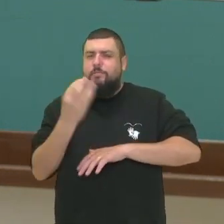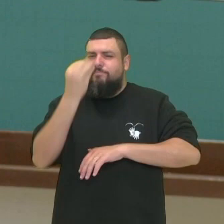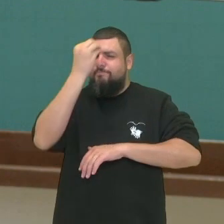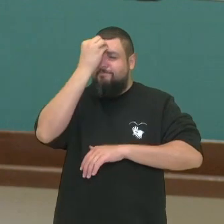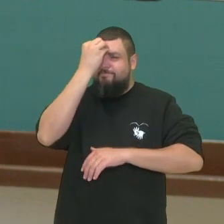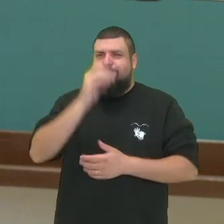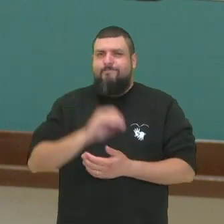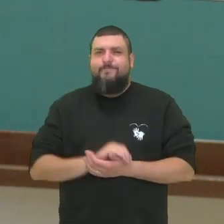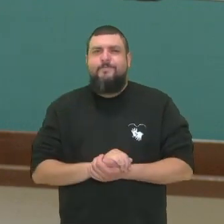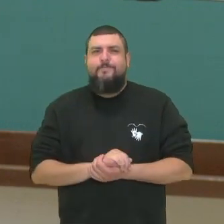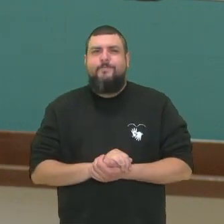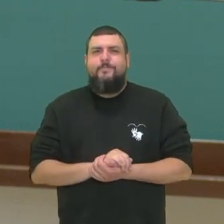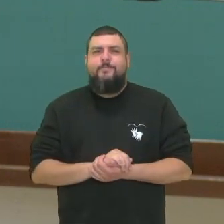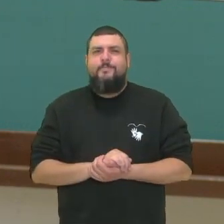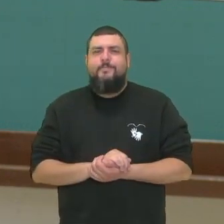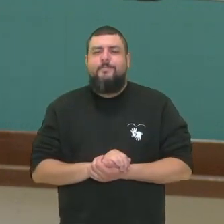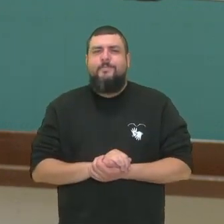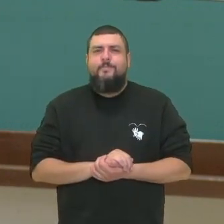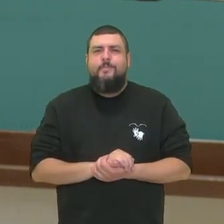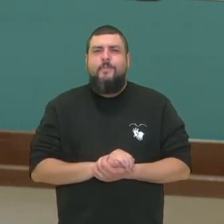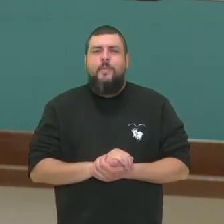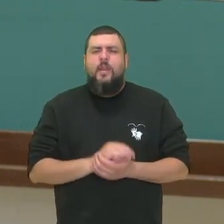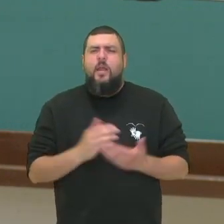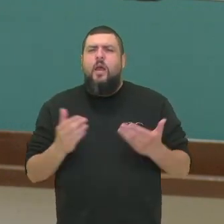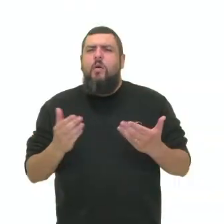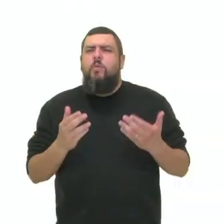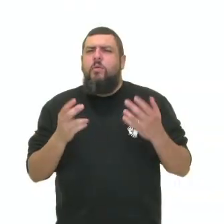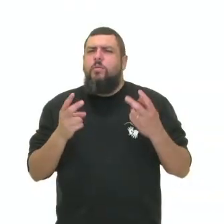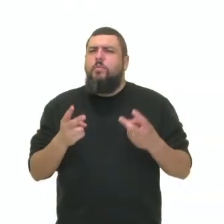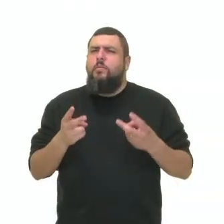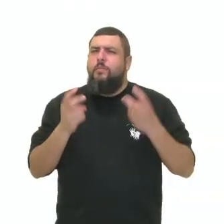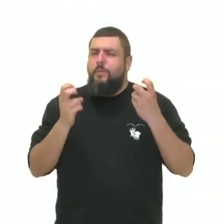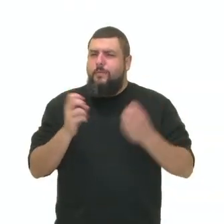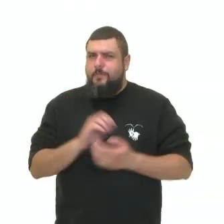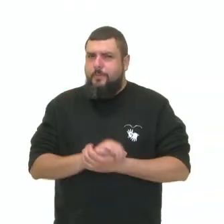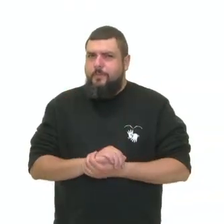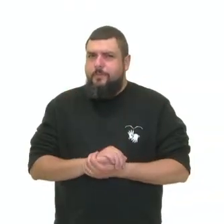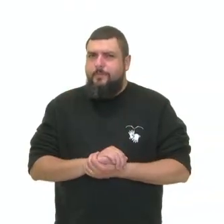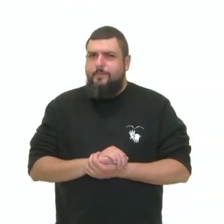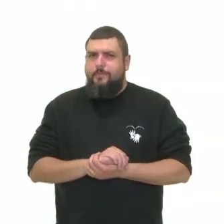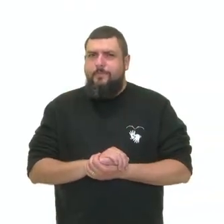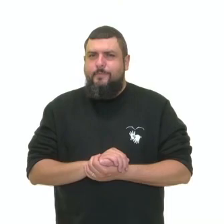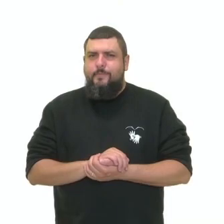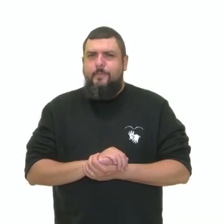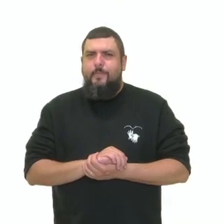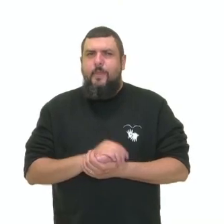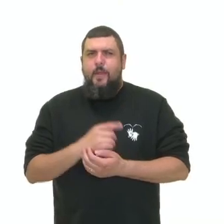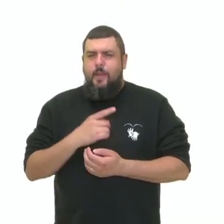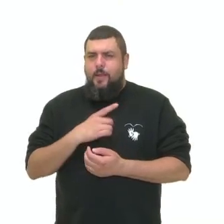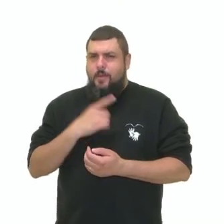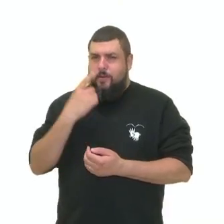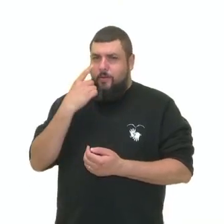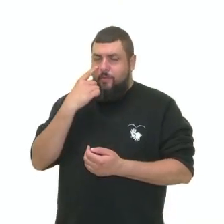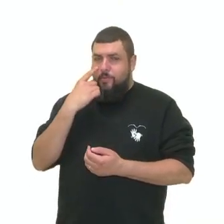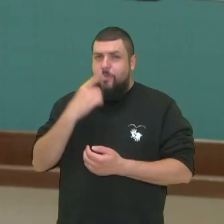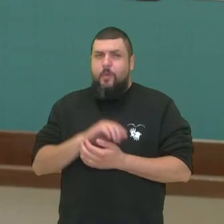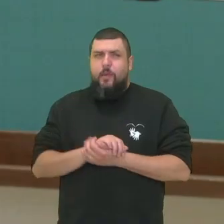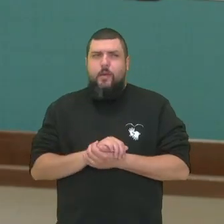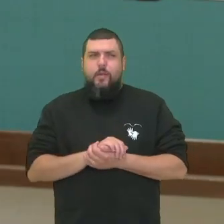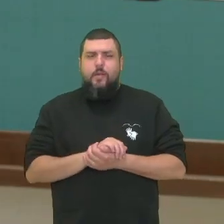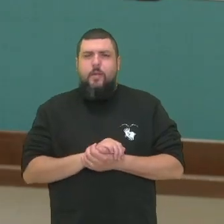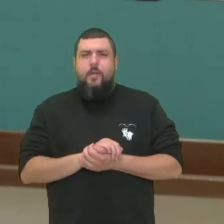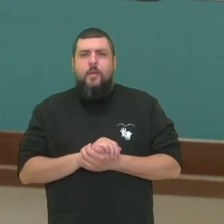tá bom? Aí aqui, observe comigo essas classificações. Aqui nós temos um triângulo, olha só, que ele mede